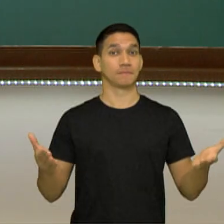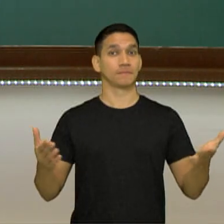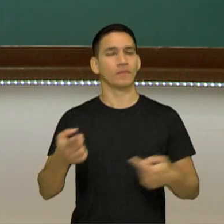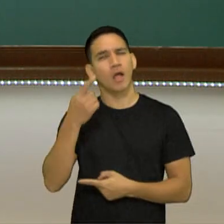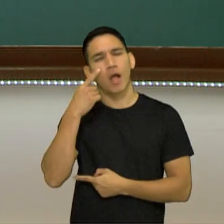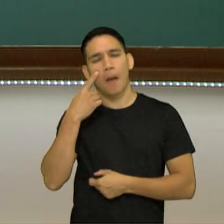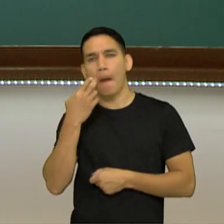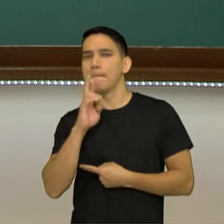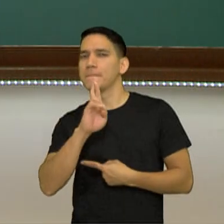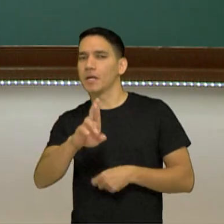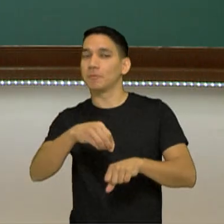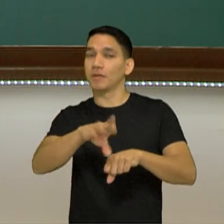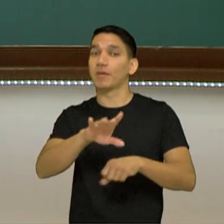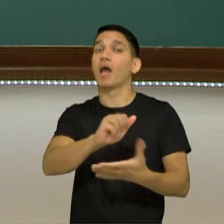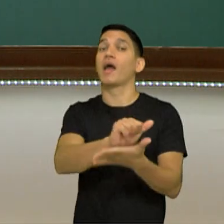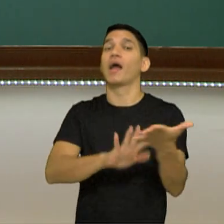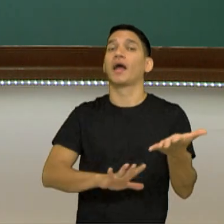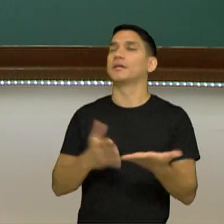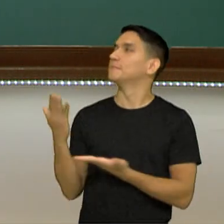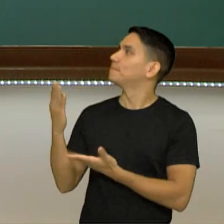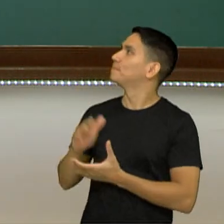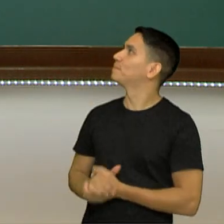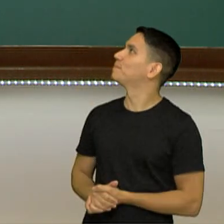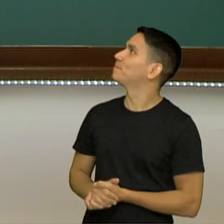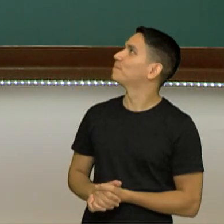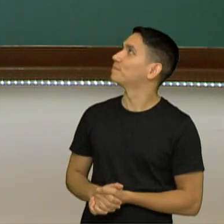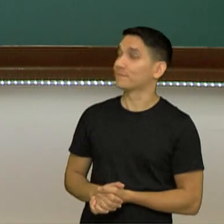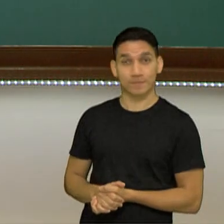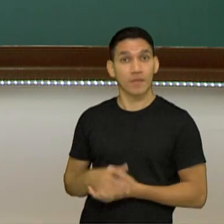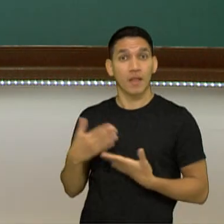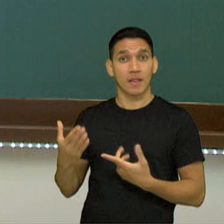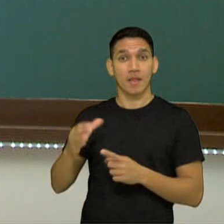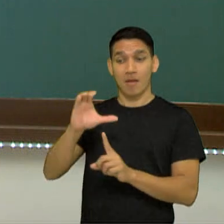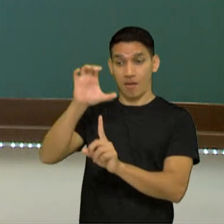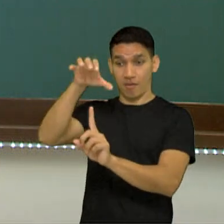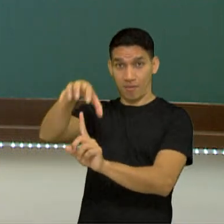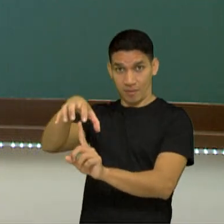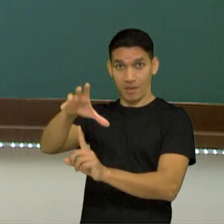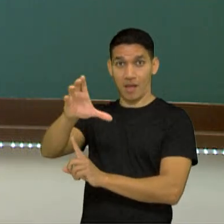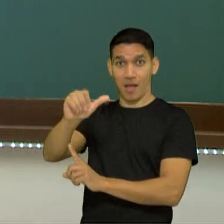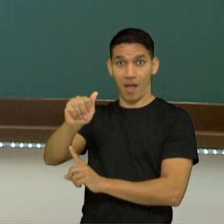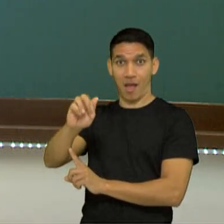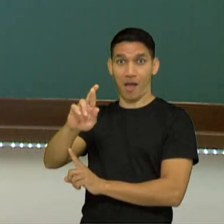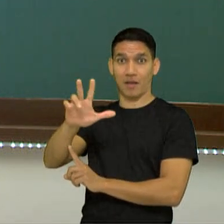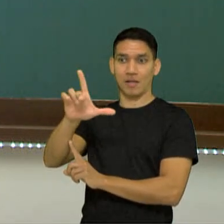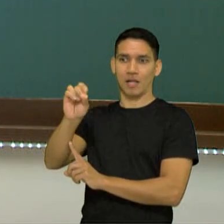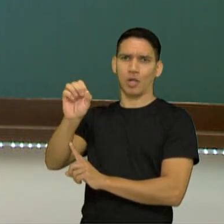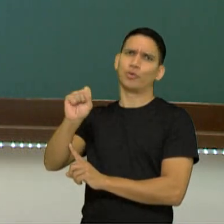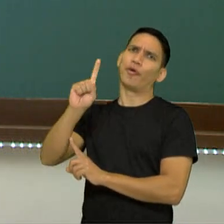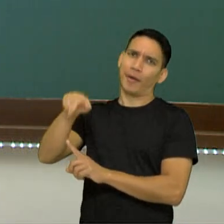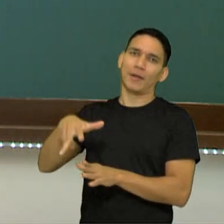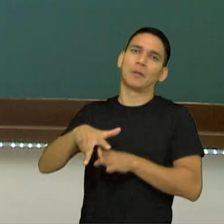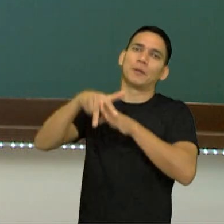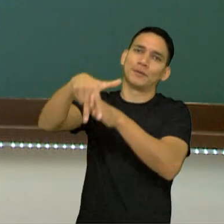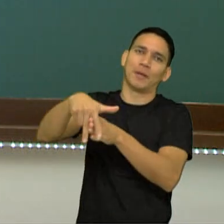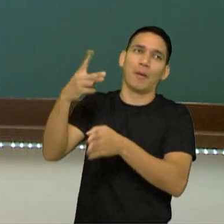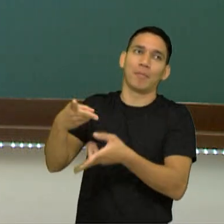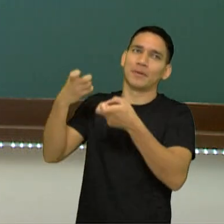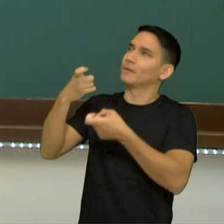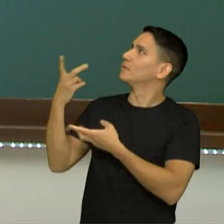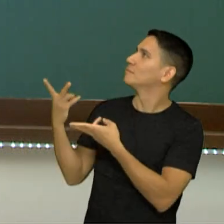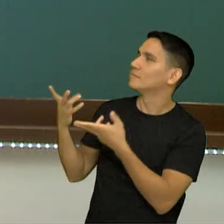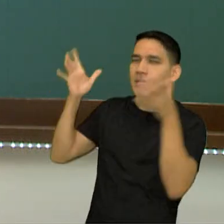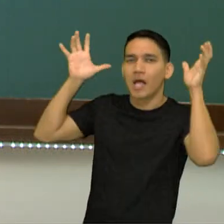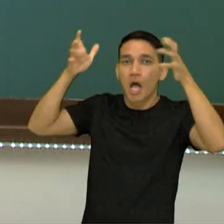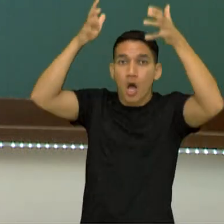Então vamos lá para a resposta da nossa atividade, pessoal. Então, Carlos Magno é o personagem que está montado no cavalo, né? Nota-se a coroa,